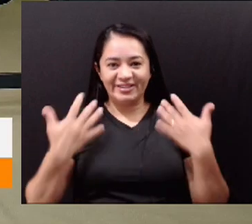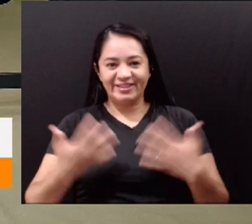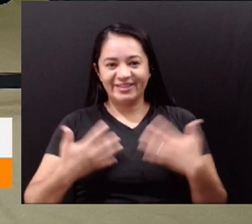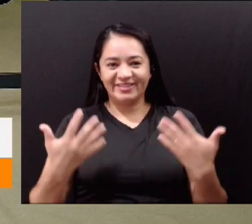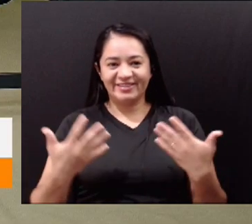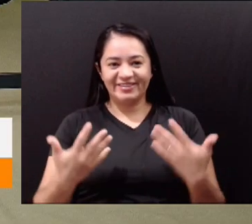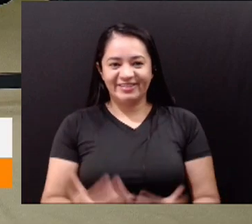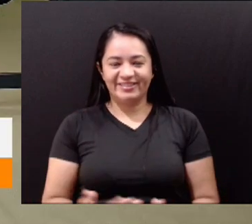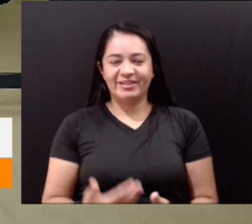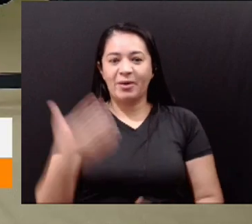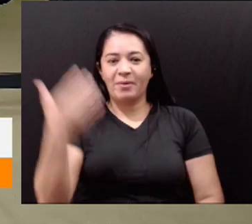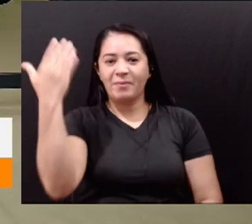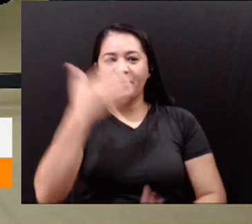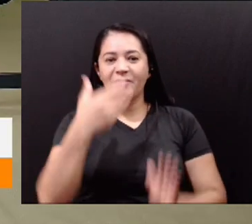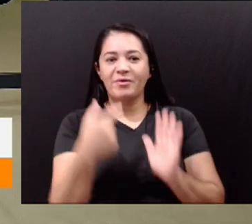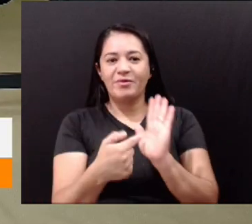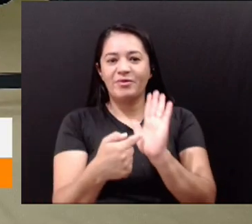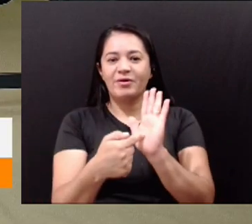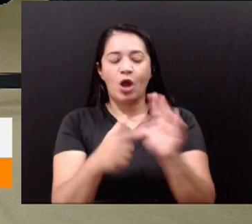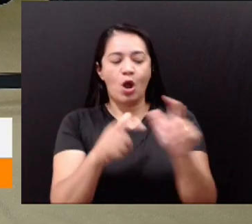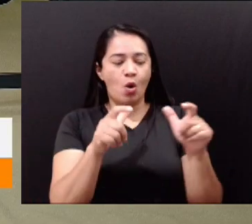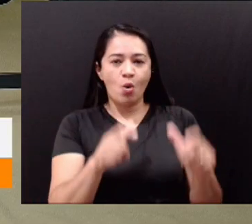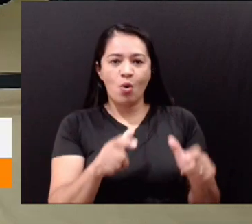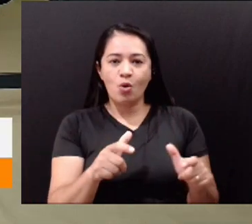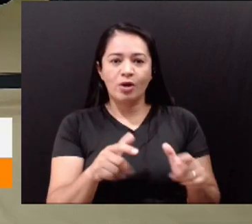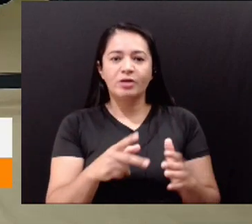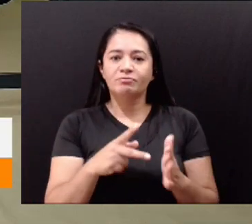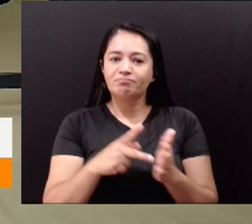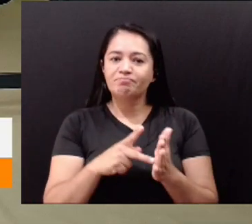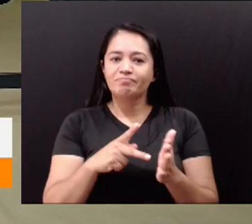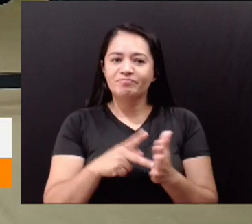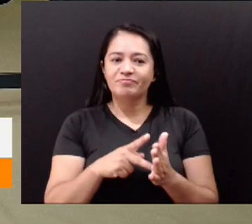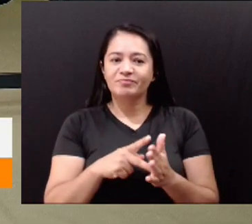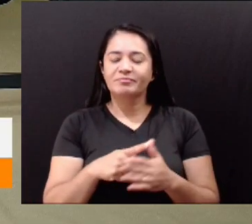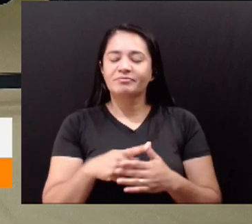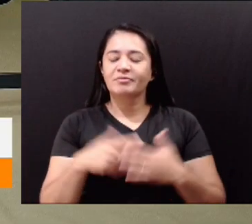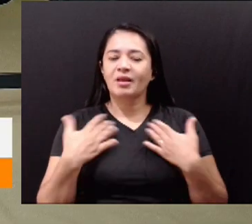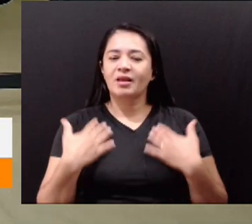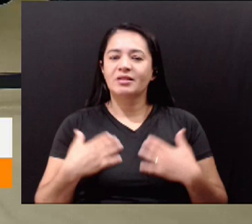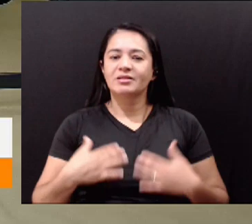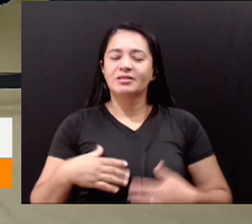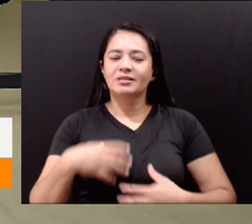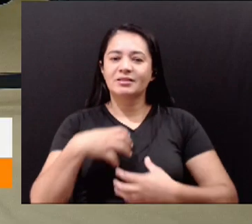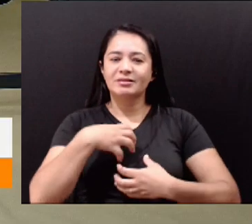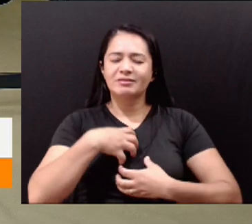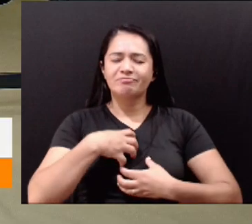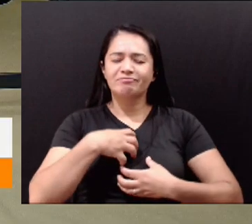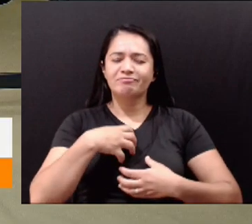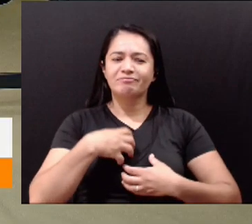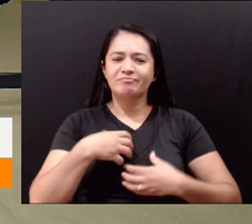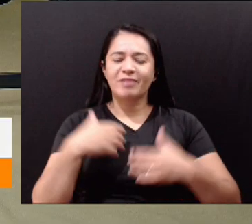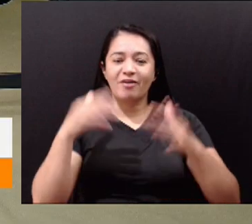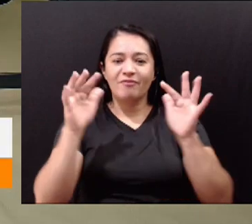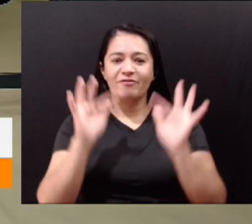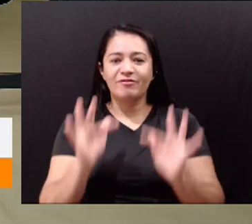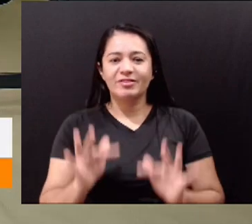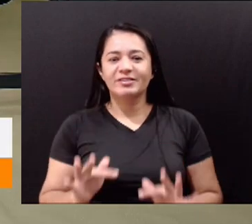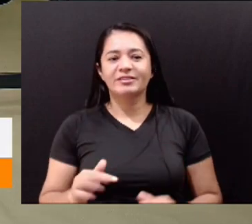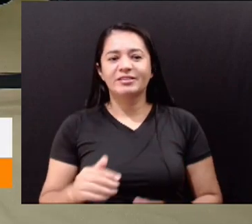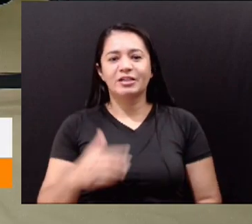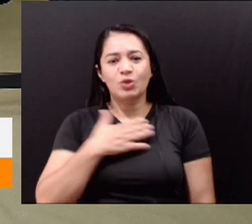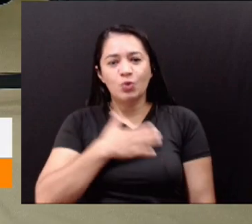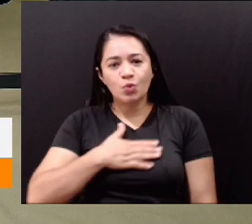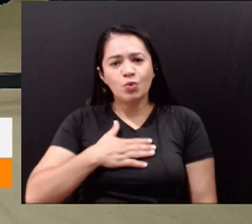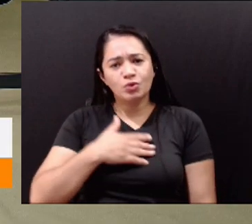um lugar que realmente traz aquela sensação de pertencimento, aquela felicidade, aquela coisa gostosa de viver o